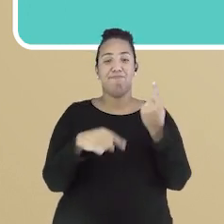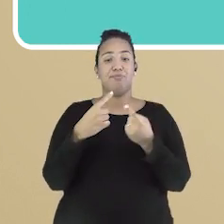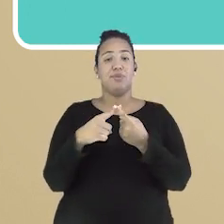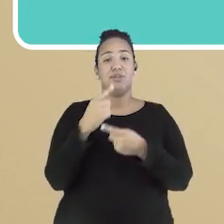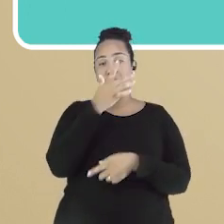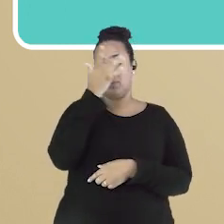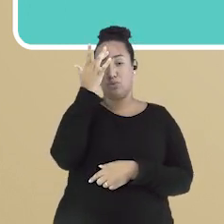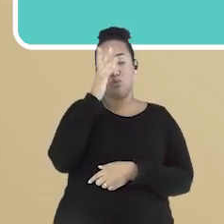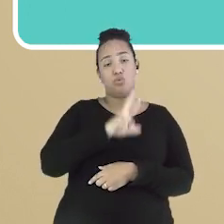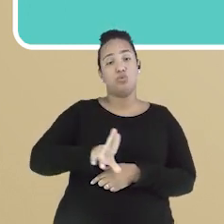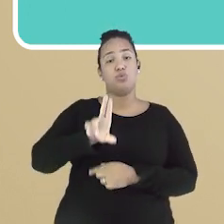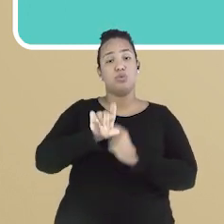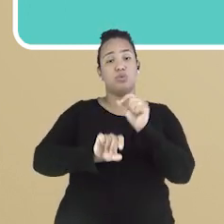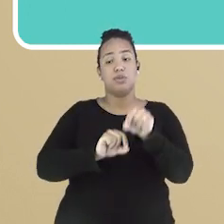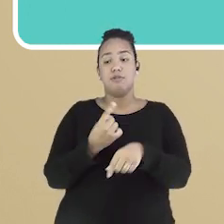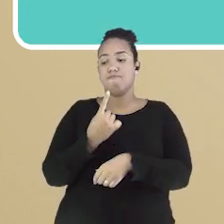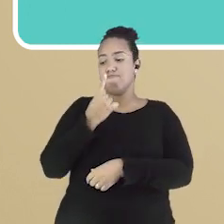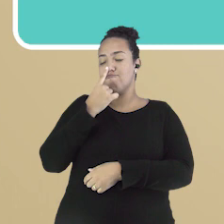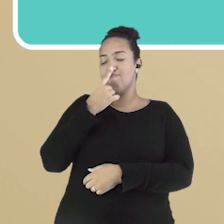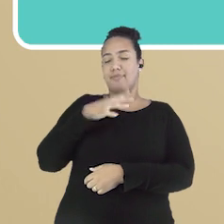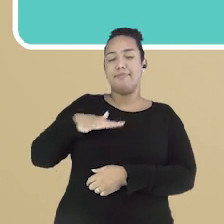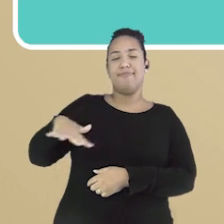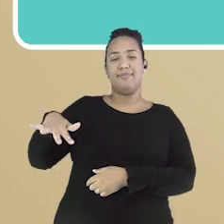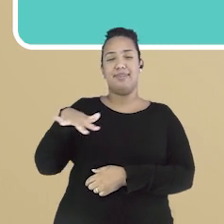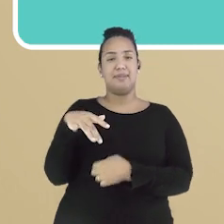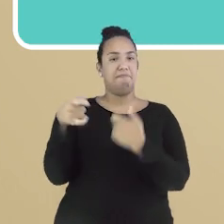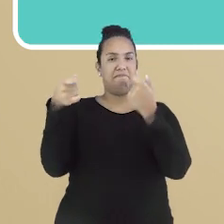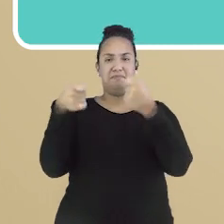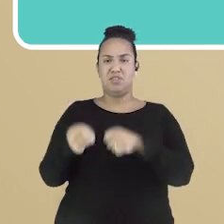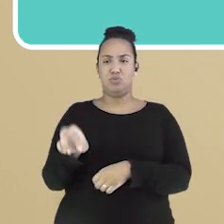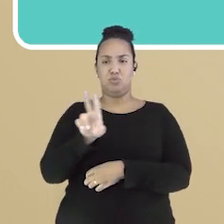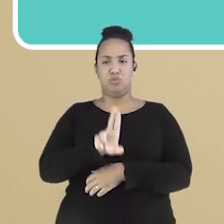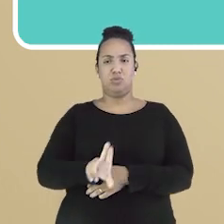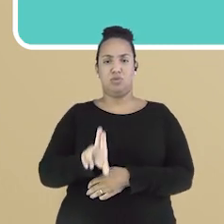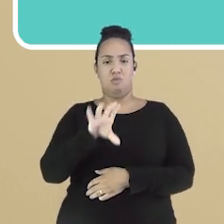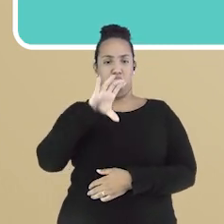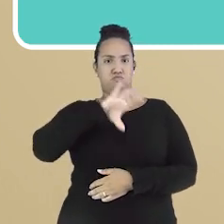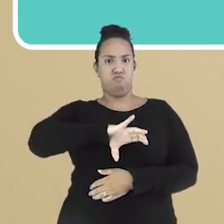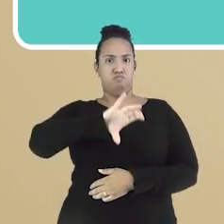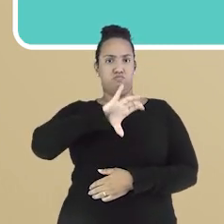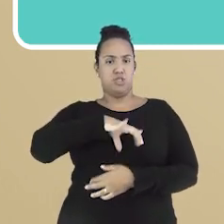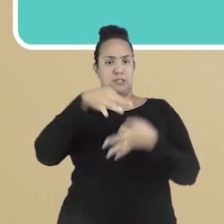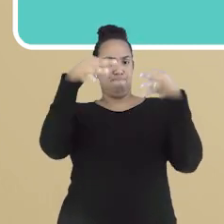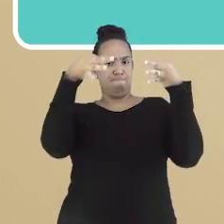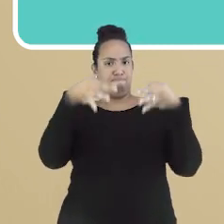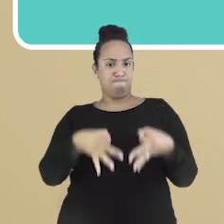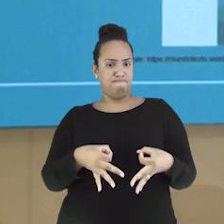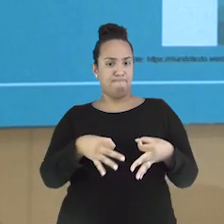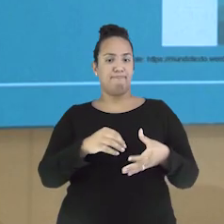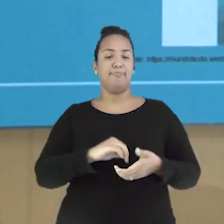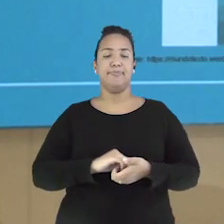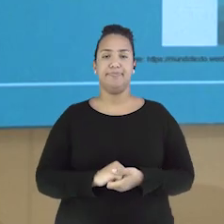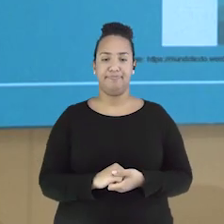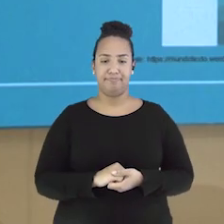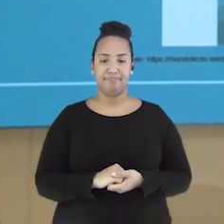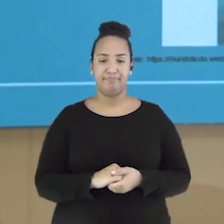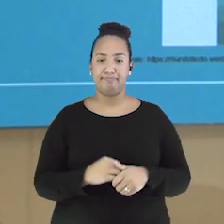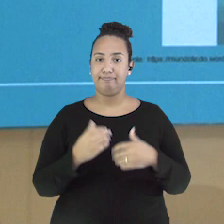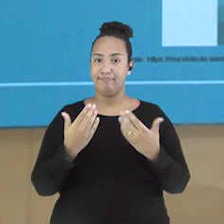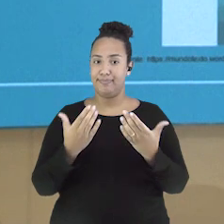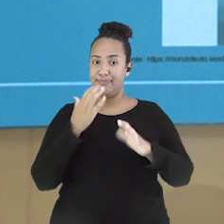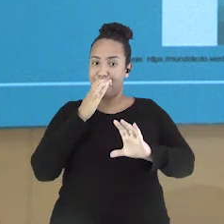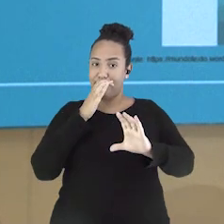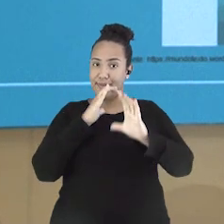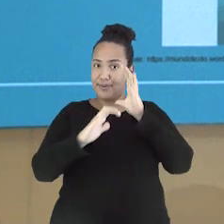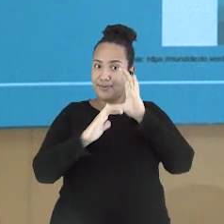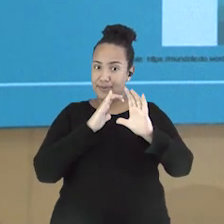uso ocorre em ocasiões mais íntimas e sem muita necessidade de usar um português totalmente correto. Saber se